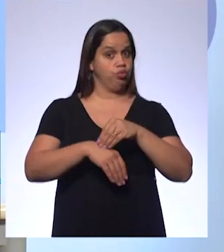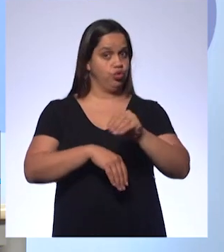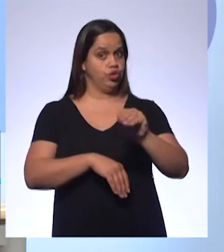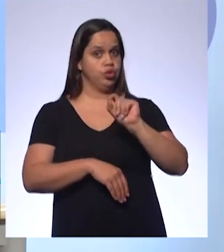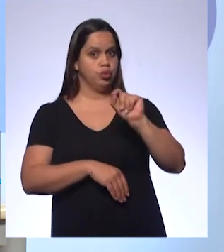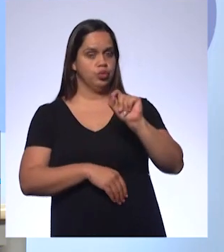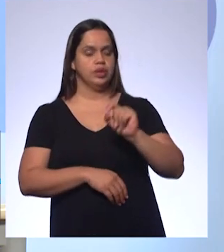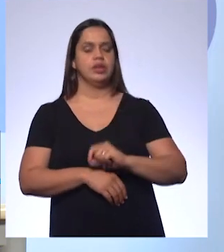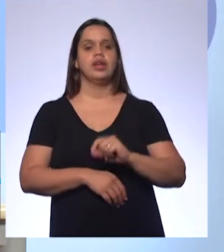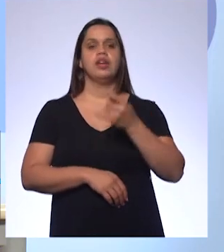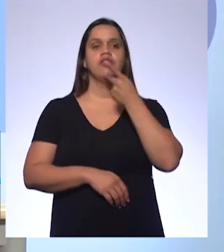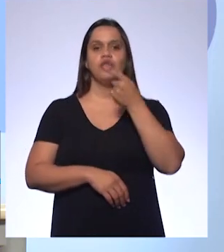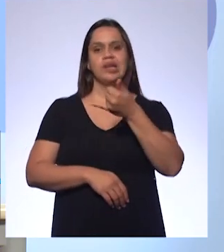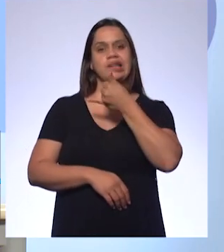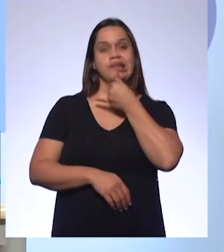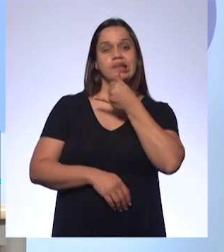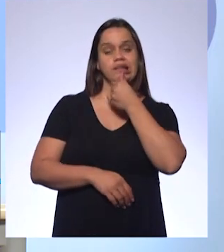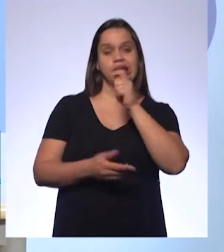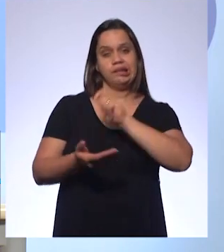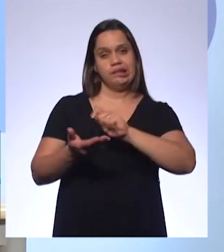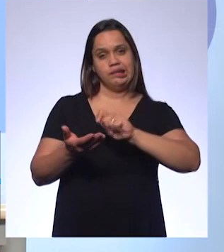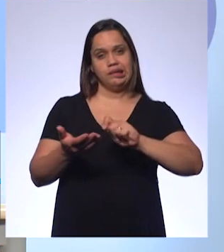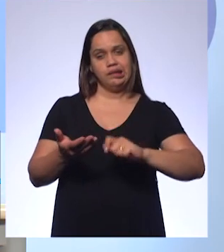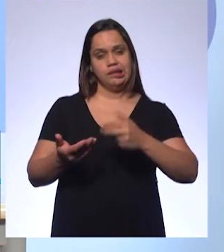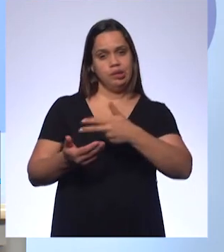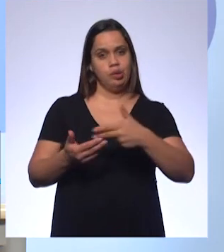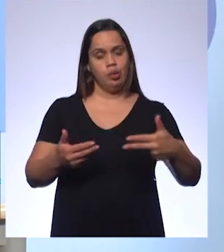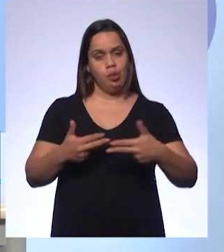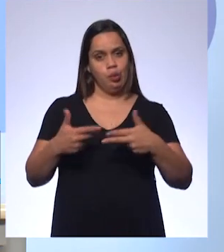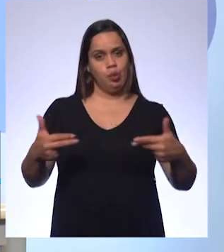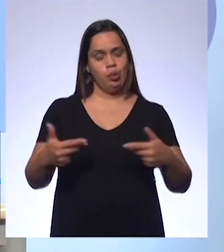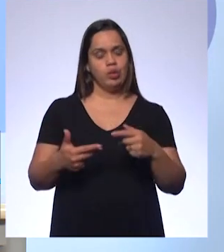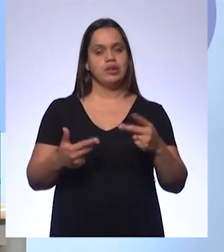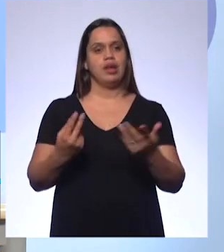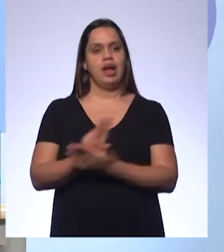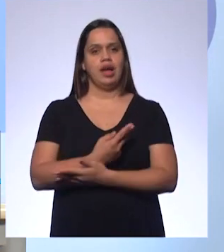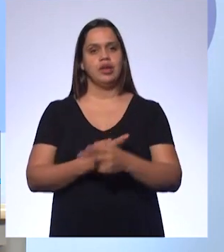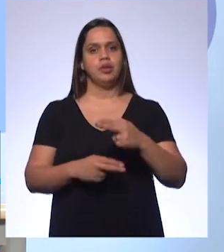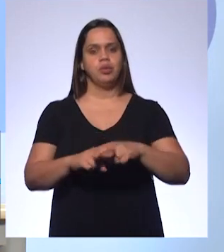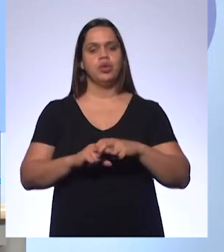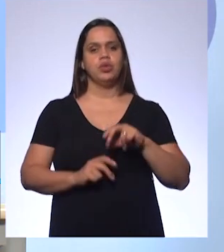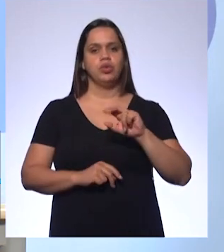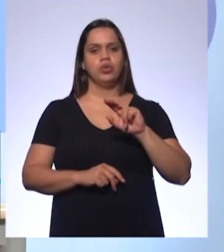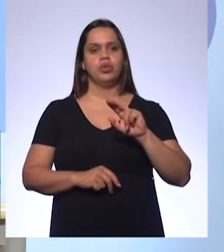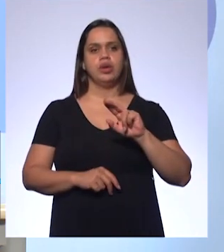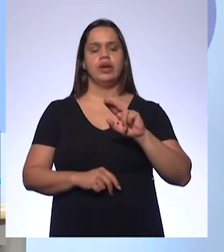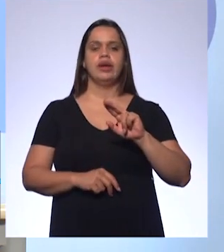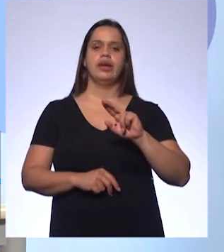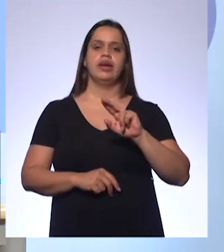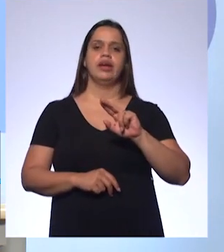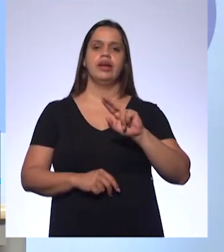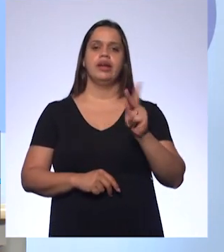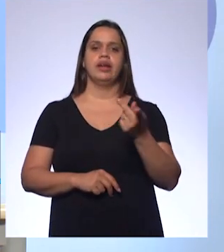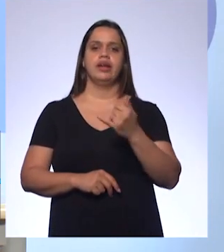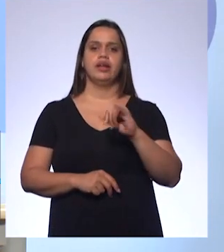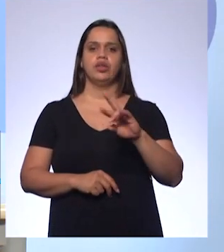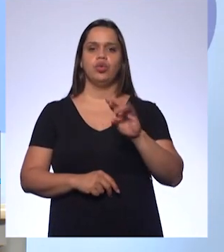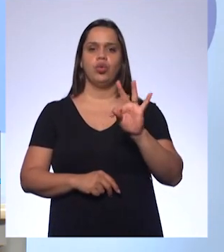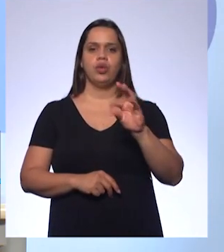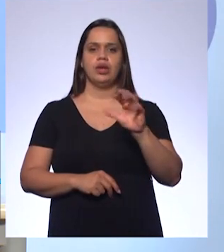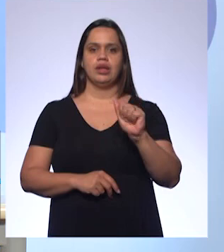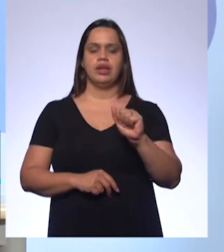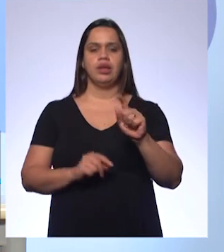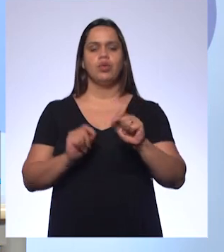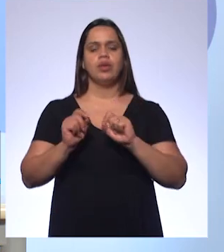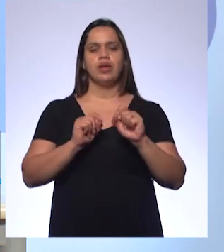infelizmente, escrevem coisas erradas, por isso que a ideia de historia, né, indica aquele que pesquisa